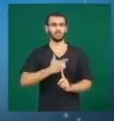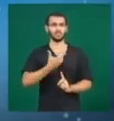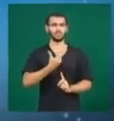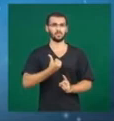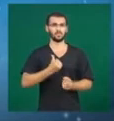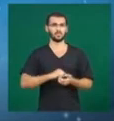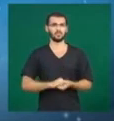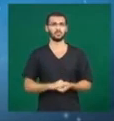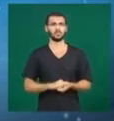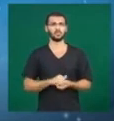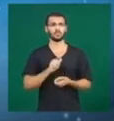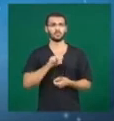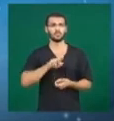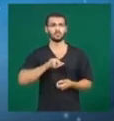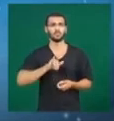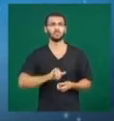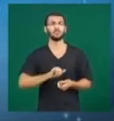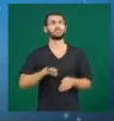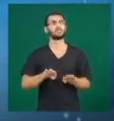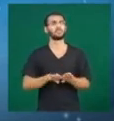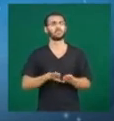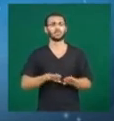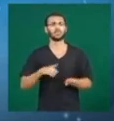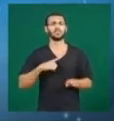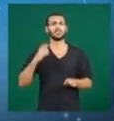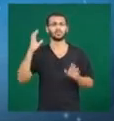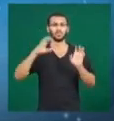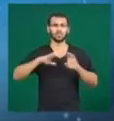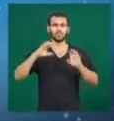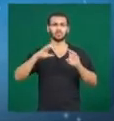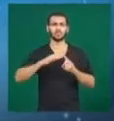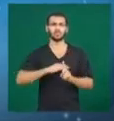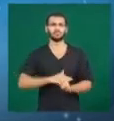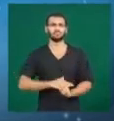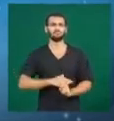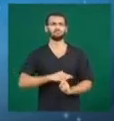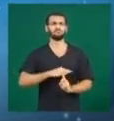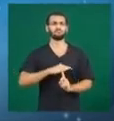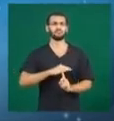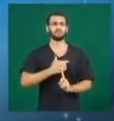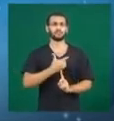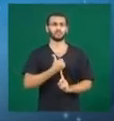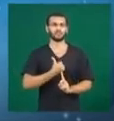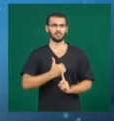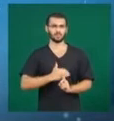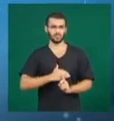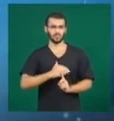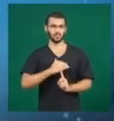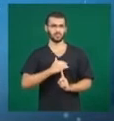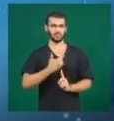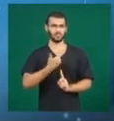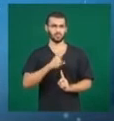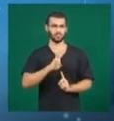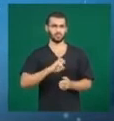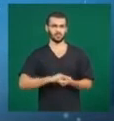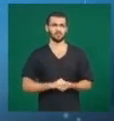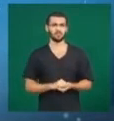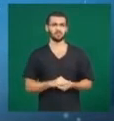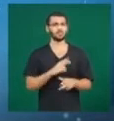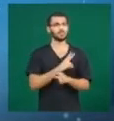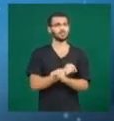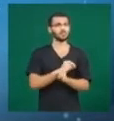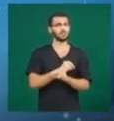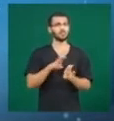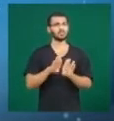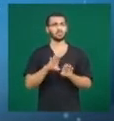graus. Em Araguari, também deve começar o dia com chuva. Temperatura varia entre 16 e 25 graus. Em Patos de